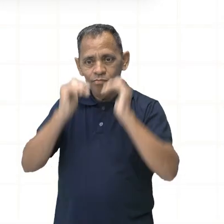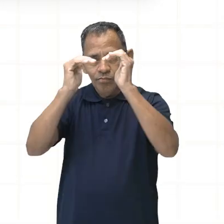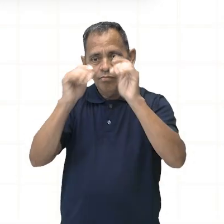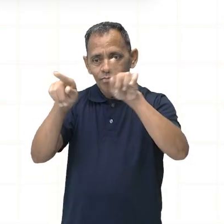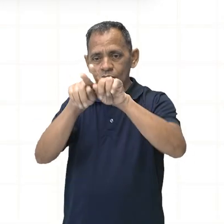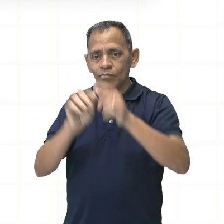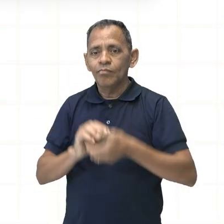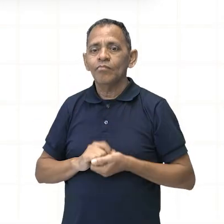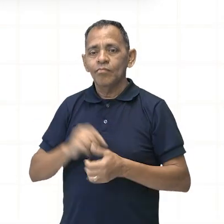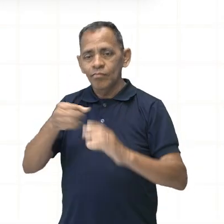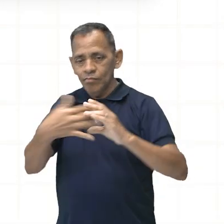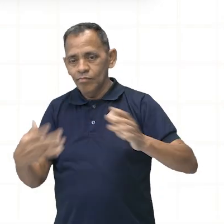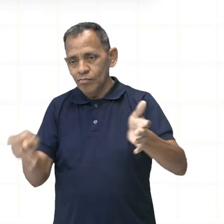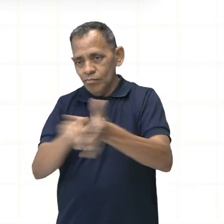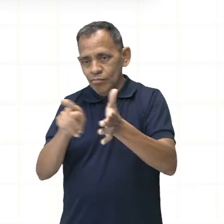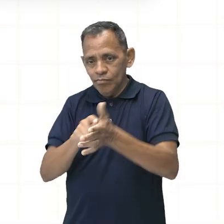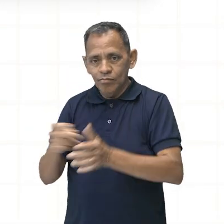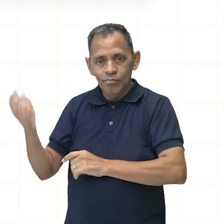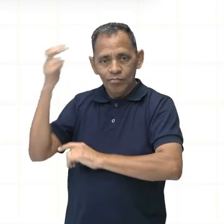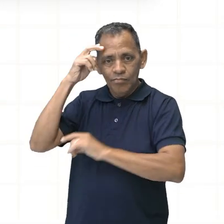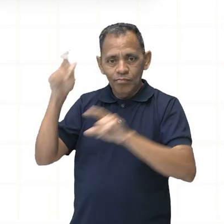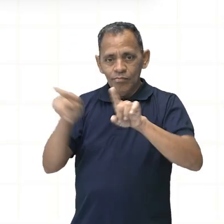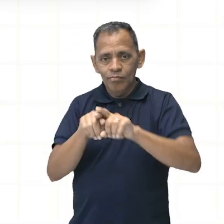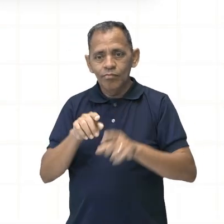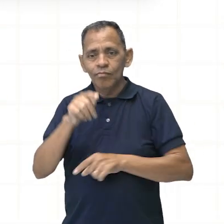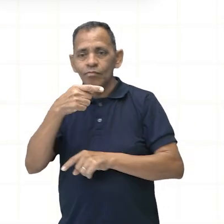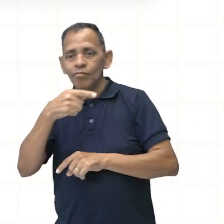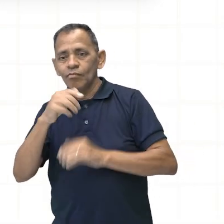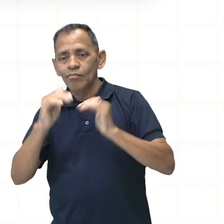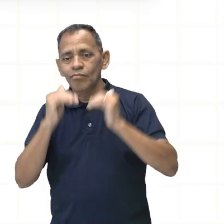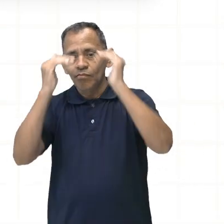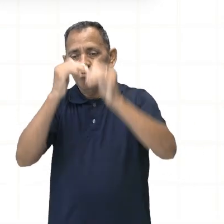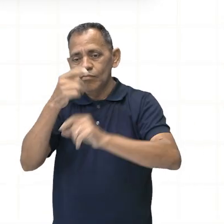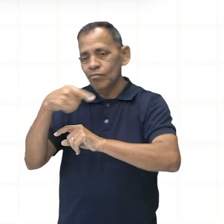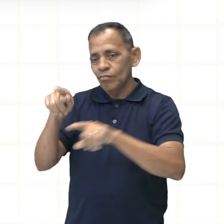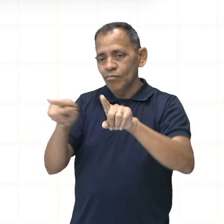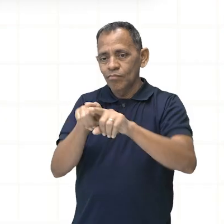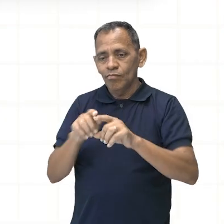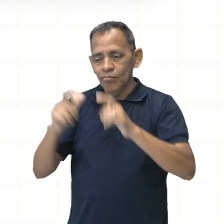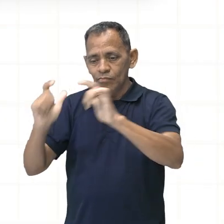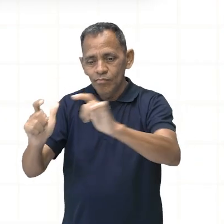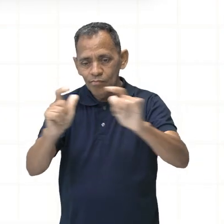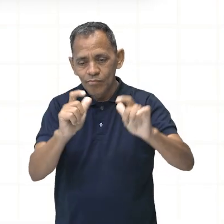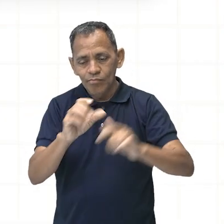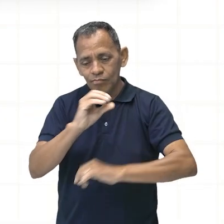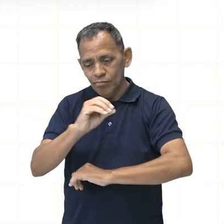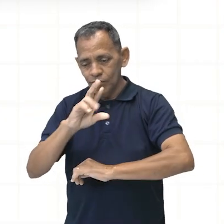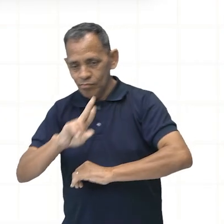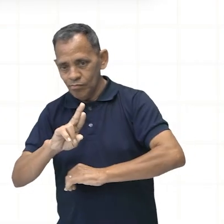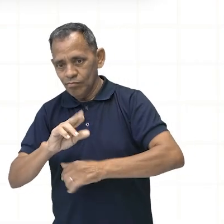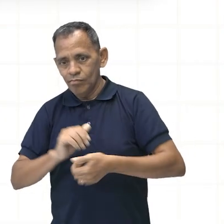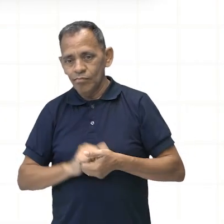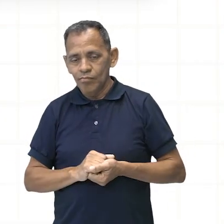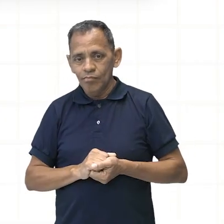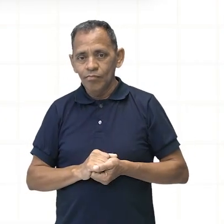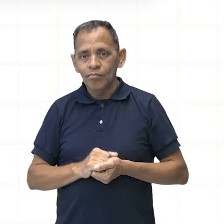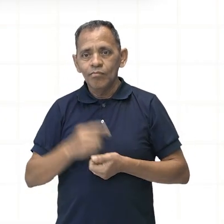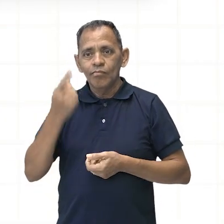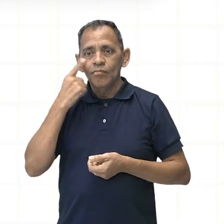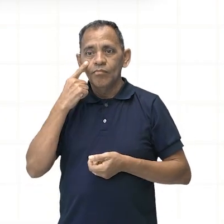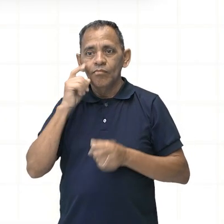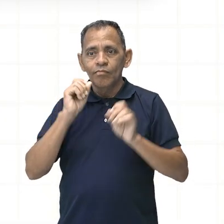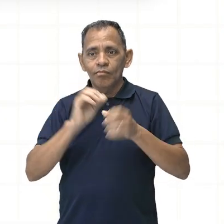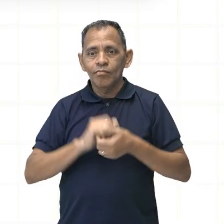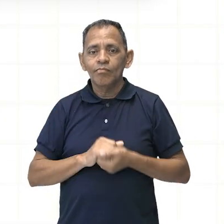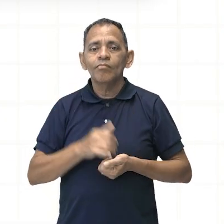e linguísticas, né, de outras civilizações, como, por exemplo, as localizadas no Oriente. Bem, o que a gente observa?